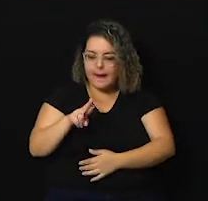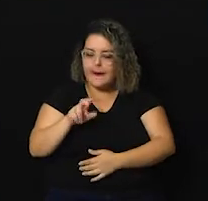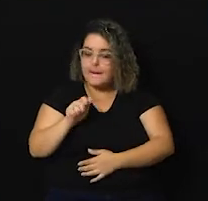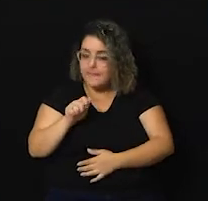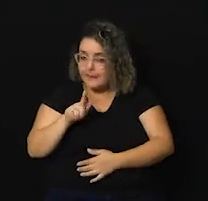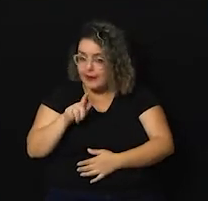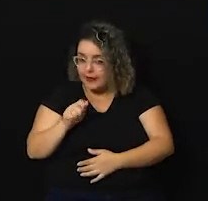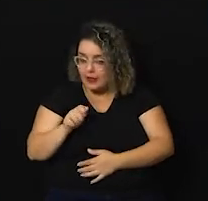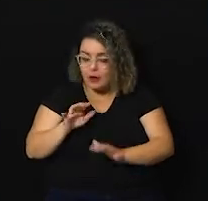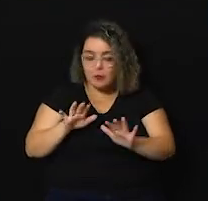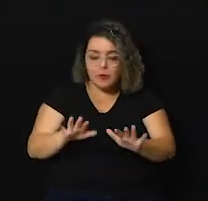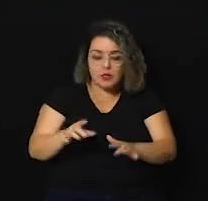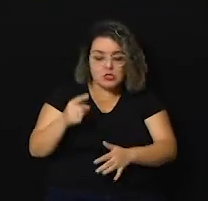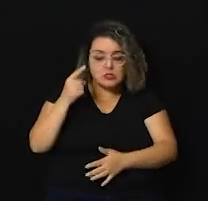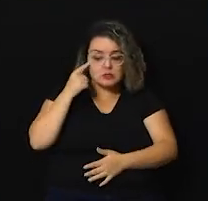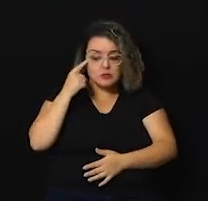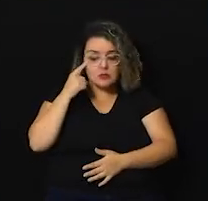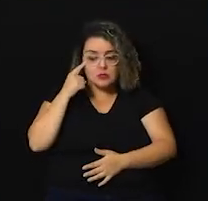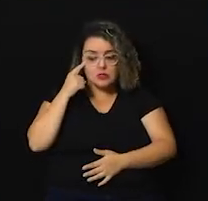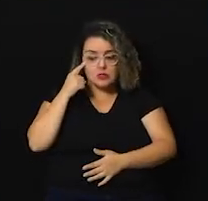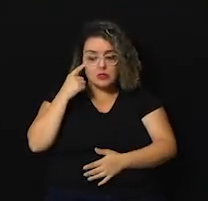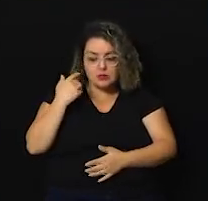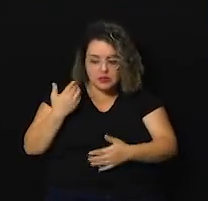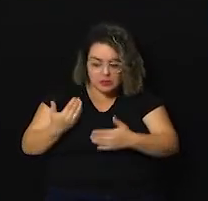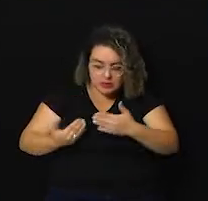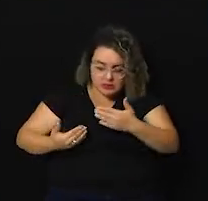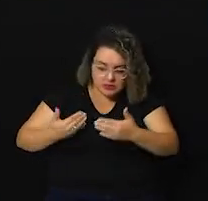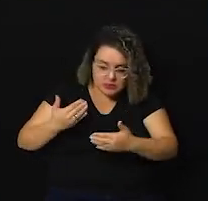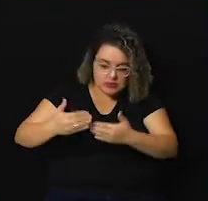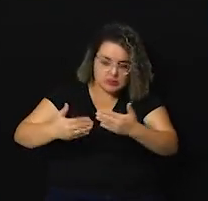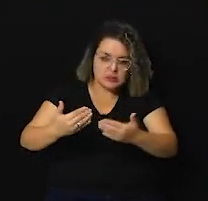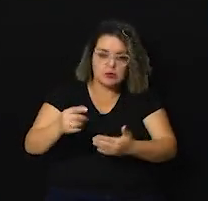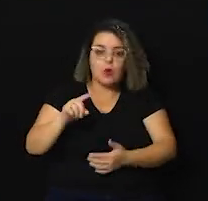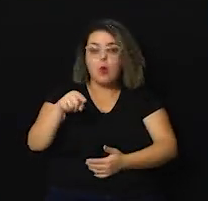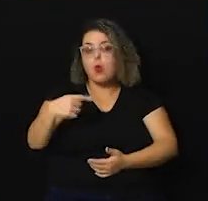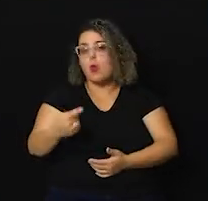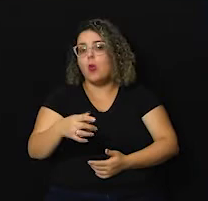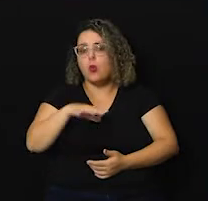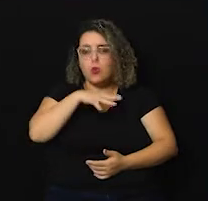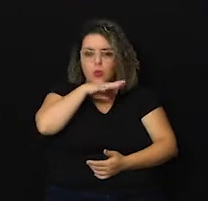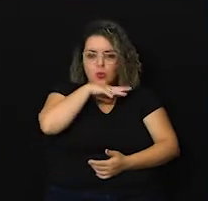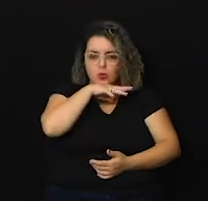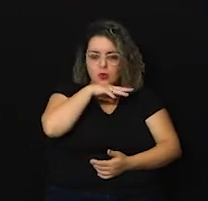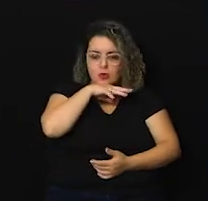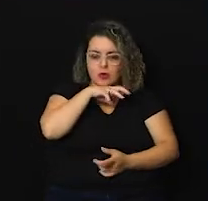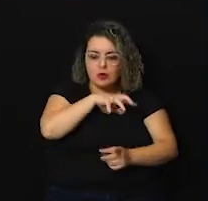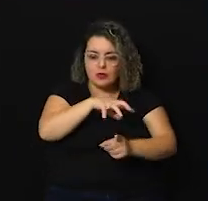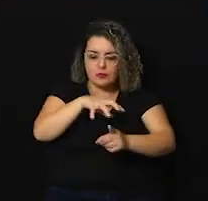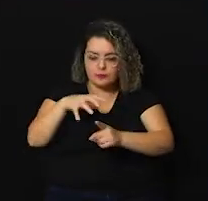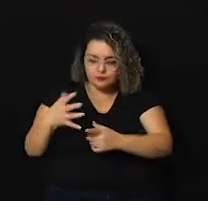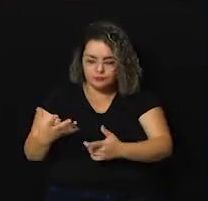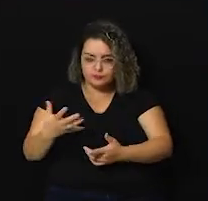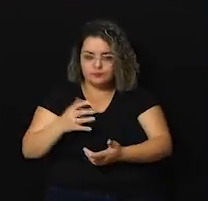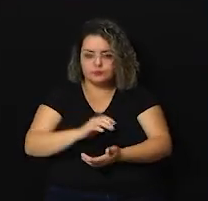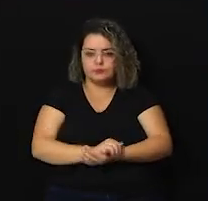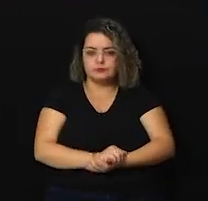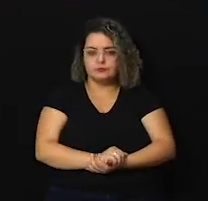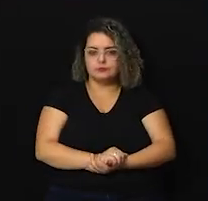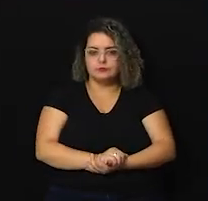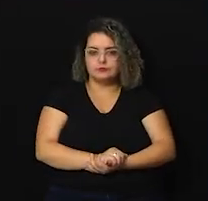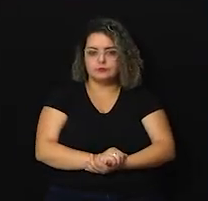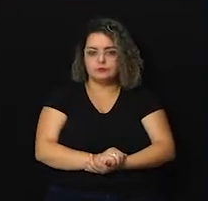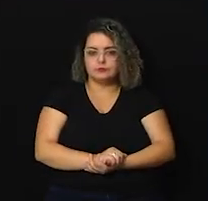ponto, por exemplo, a gente pode pensar nesse ciclo de que um outro animal também é afetado e isso a gente